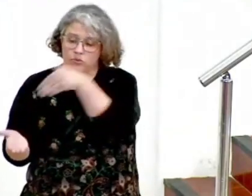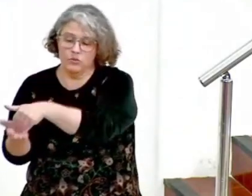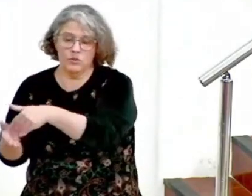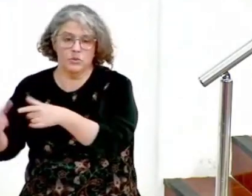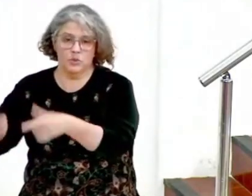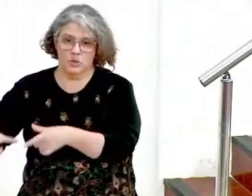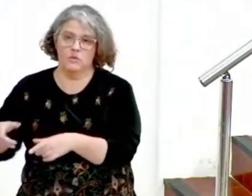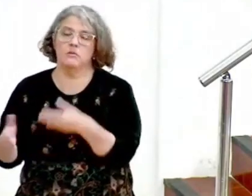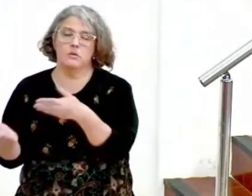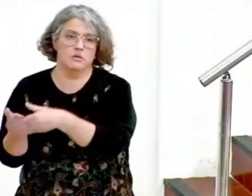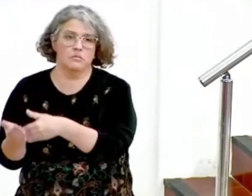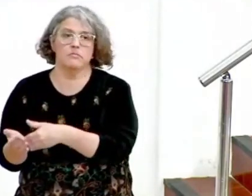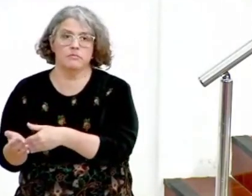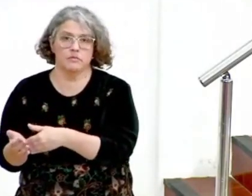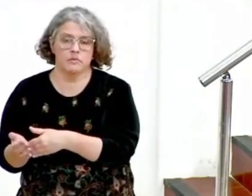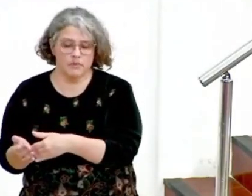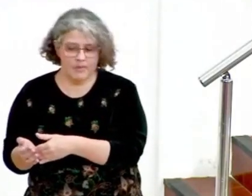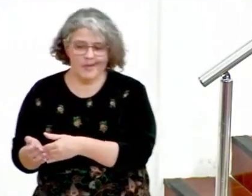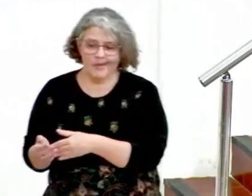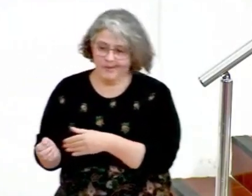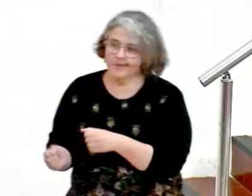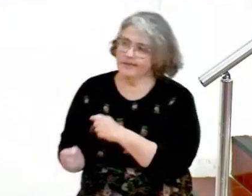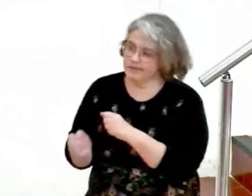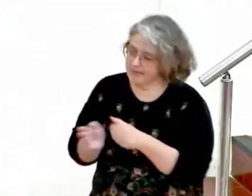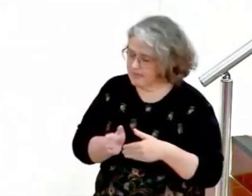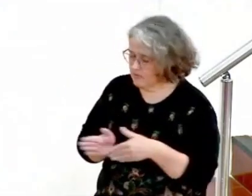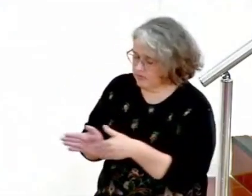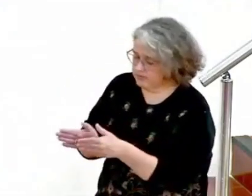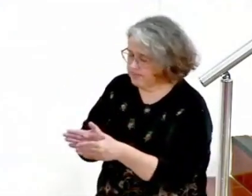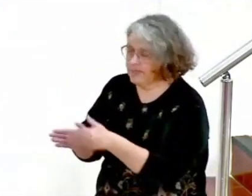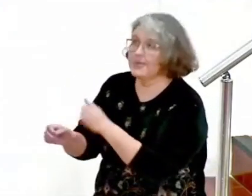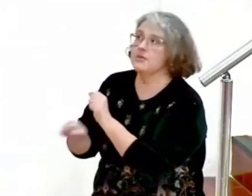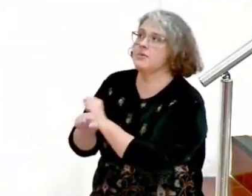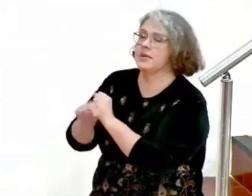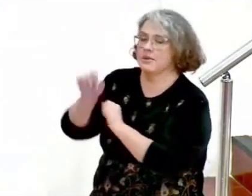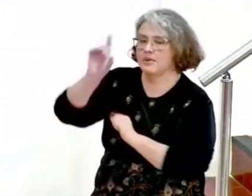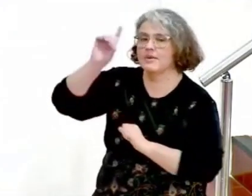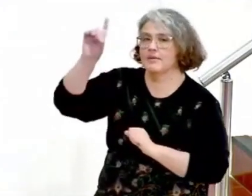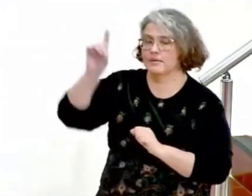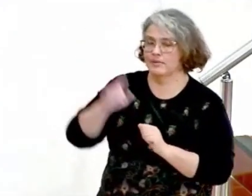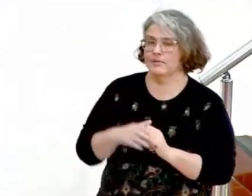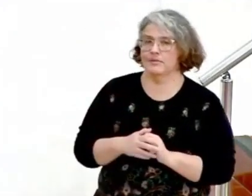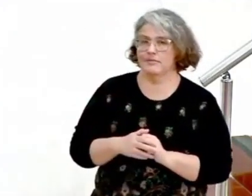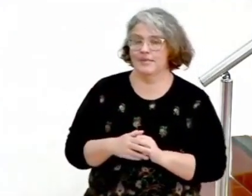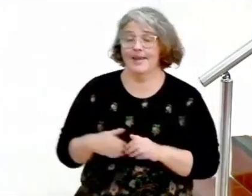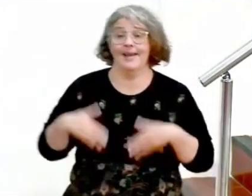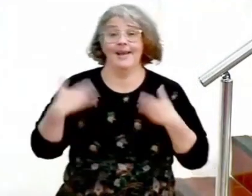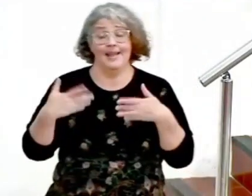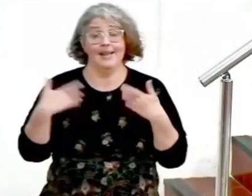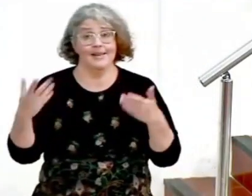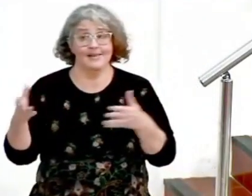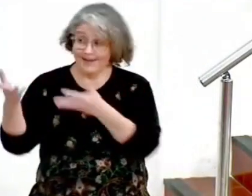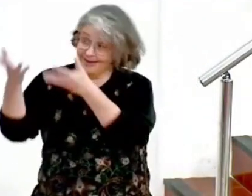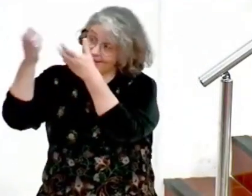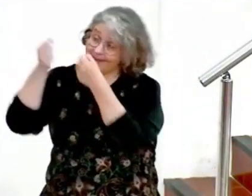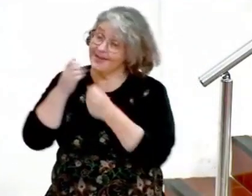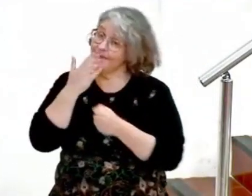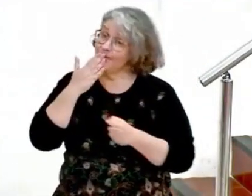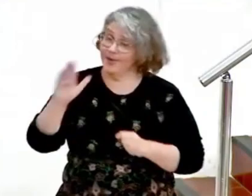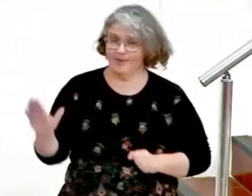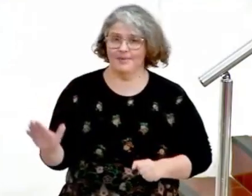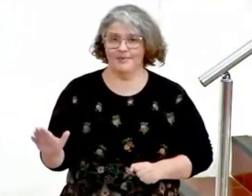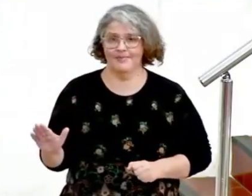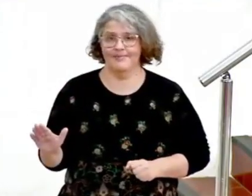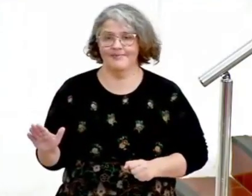para encontrar o que Deus havia esperado. A alegria de receber a promessa e caminhar na